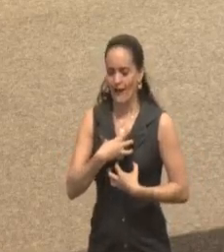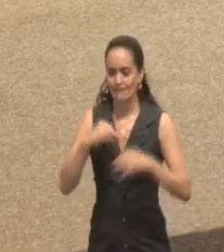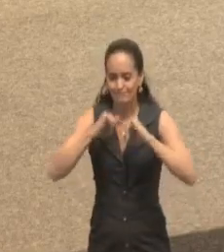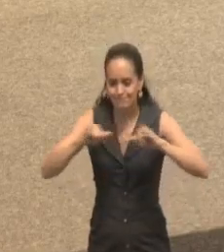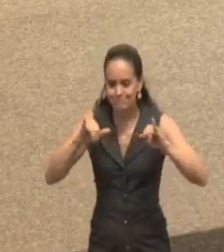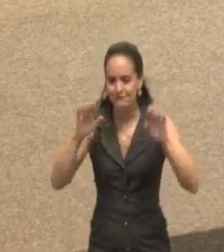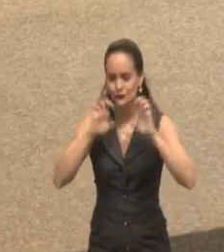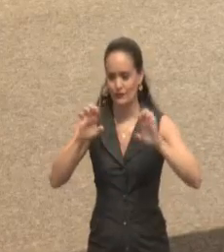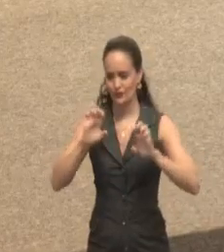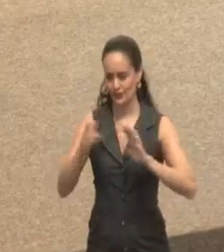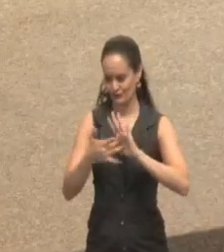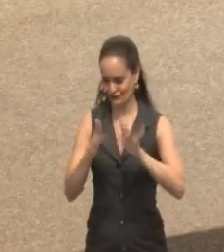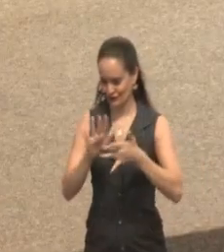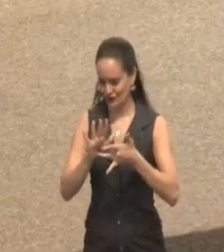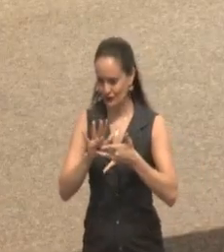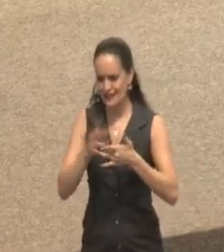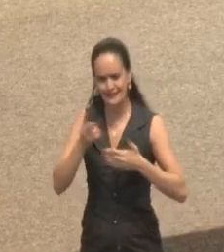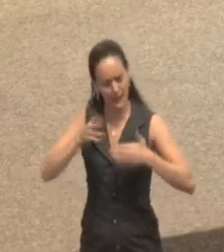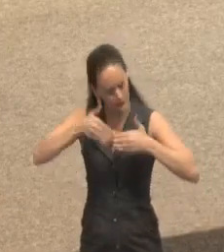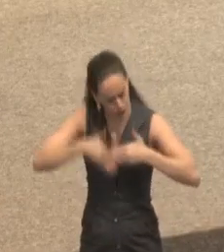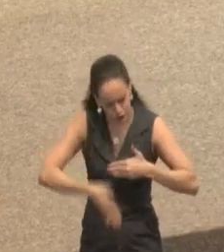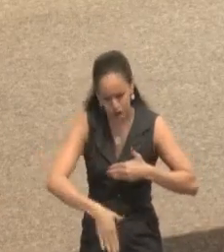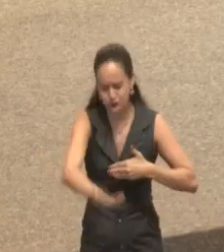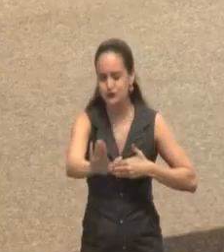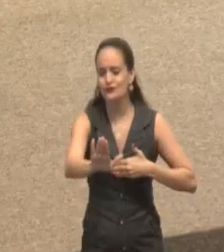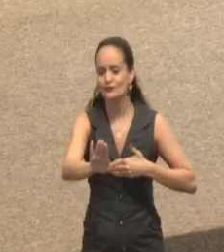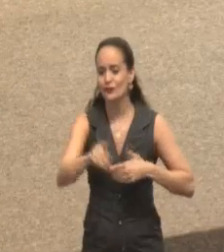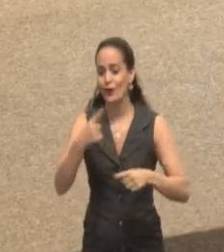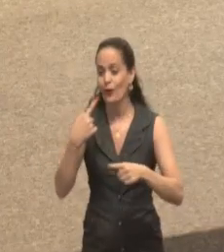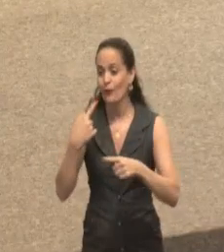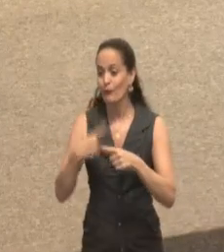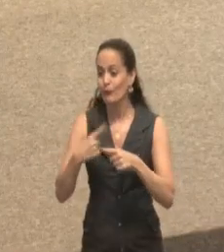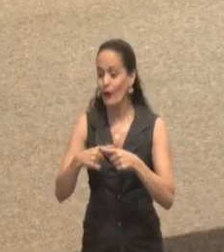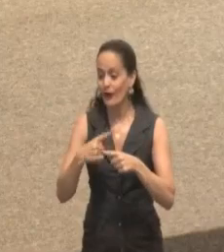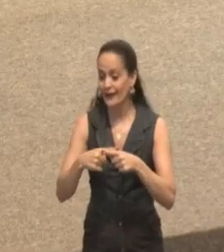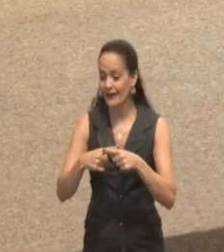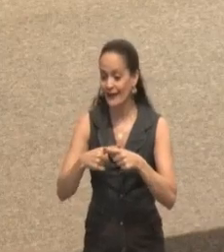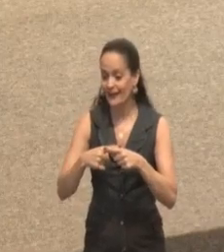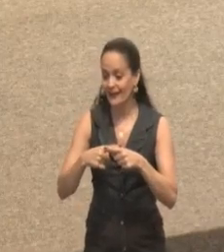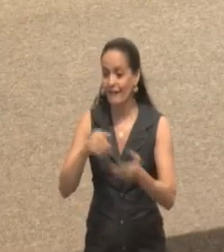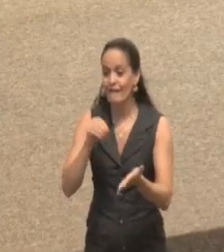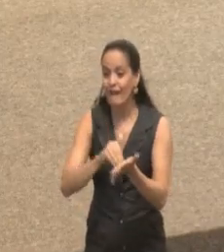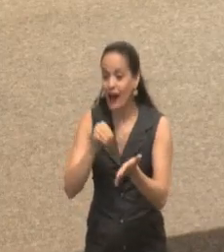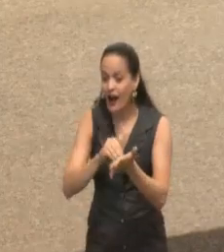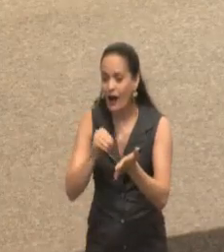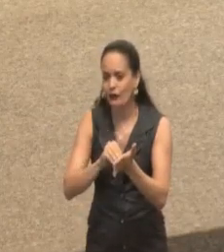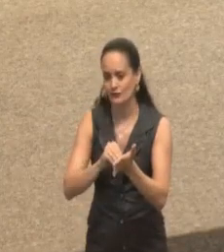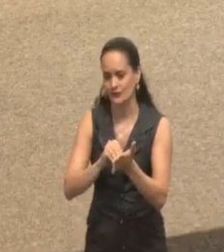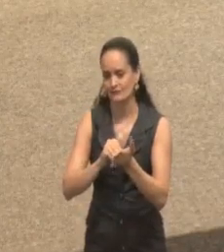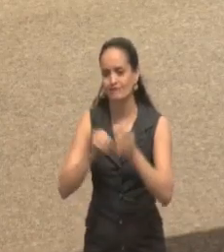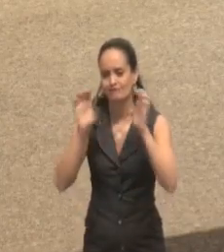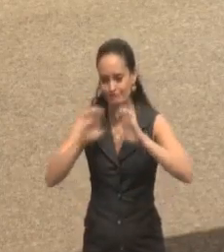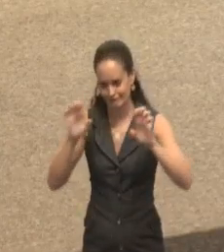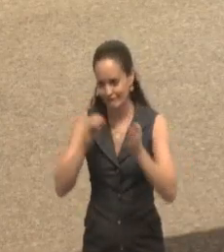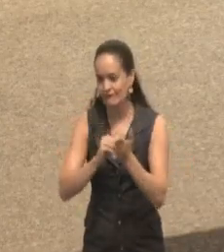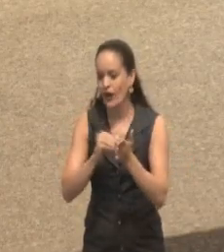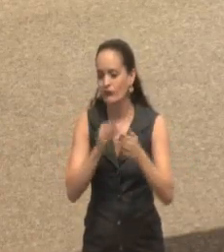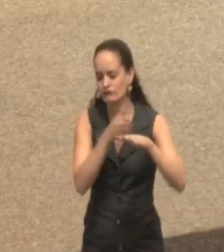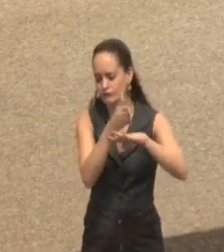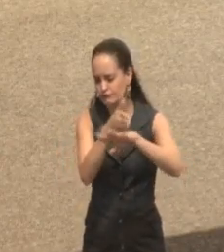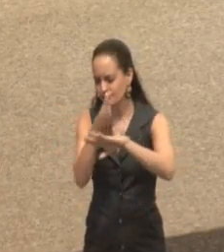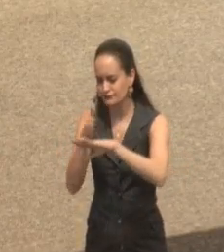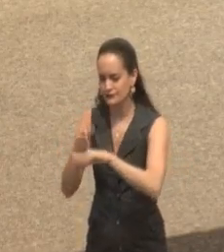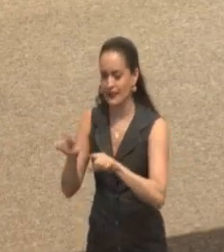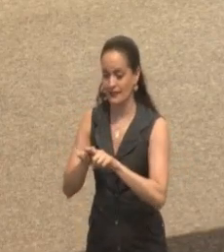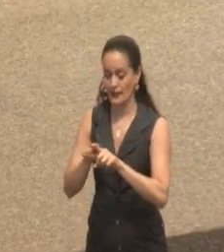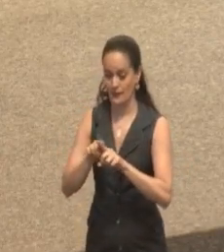importante. Prossegui sempre avante, porque ainda fica muitíssima terra para se possuir. A determinação do pastor